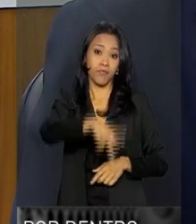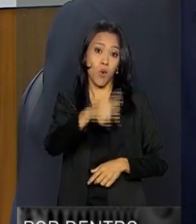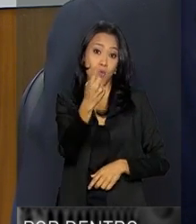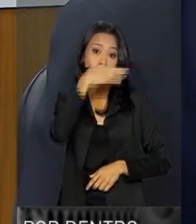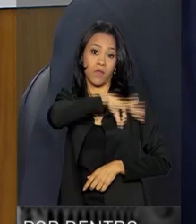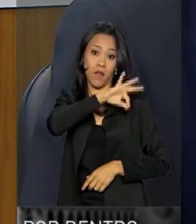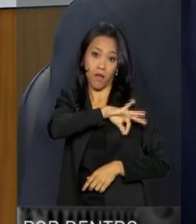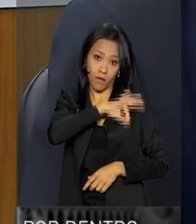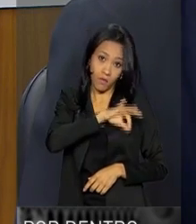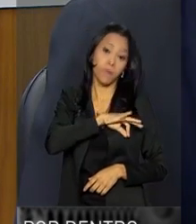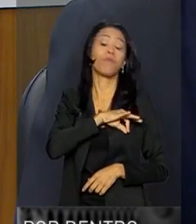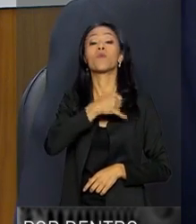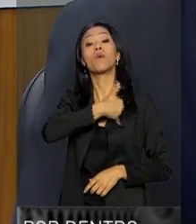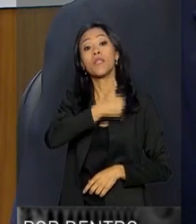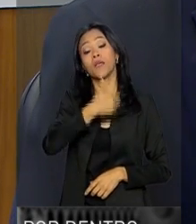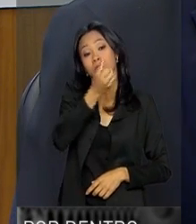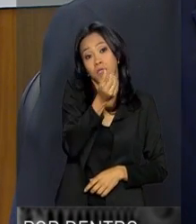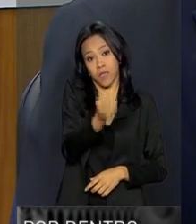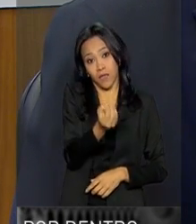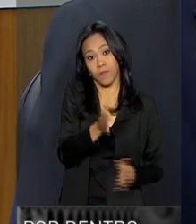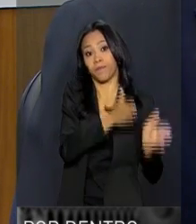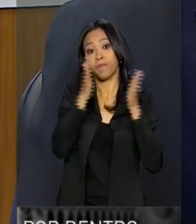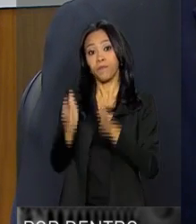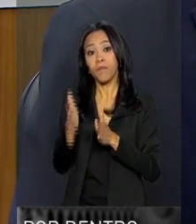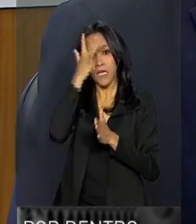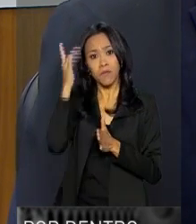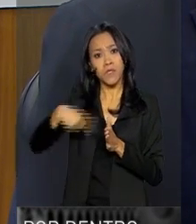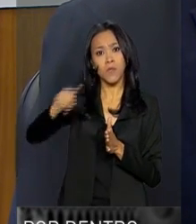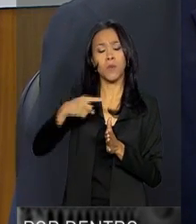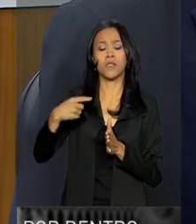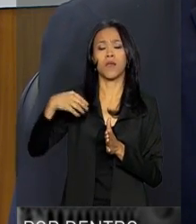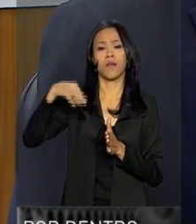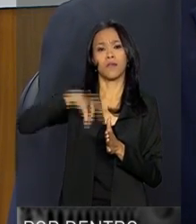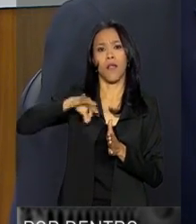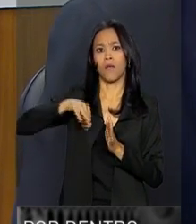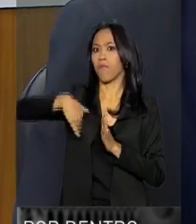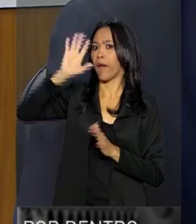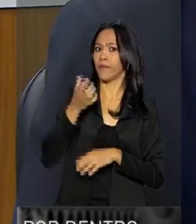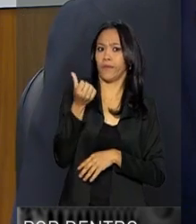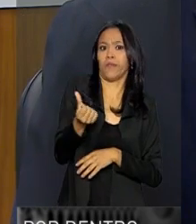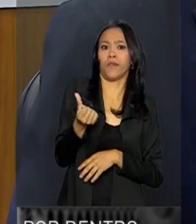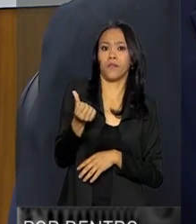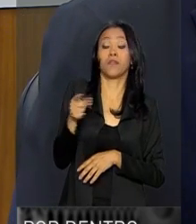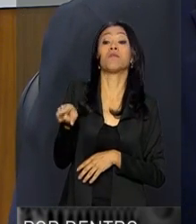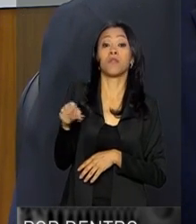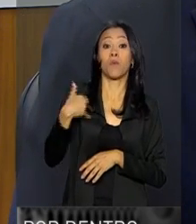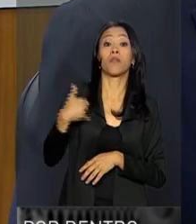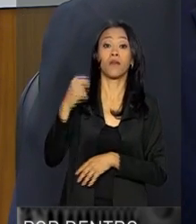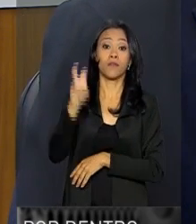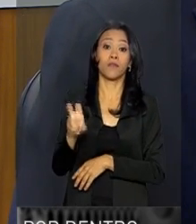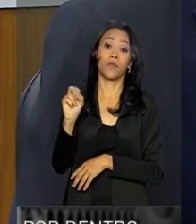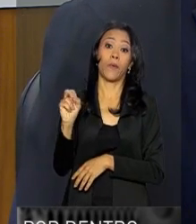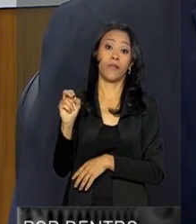se aposentou com 60 anos de idade e as pessoas que se aposentam ganhando mais de seis salários mínimos se aposenta em média com 50 anos de